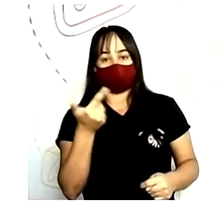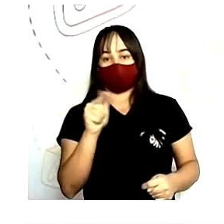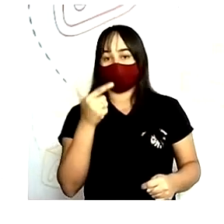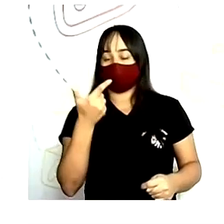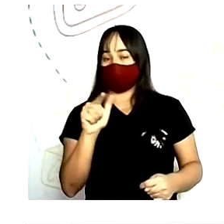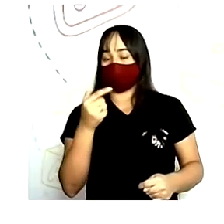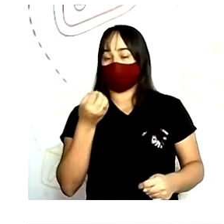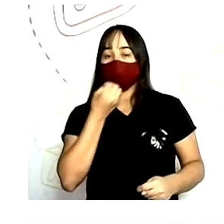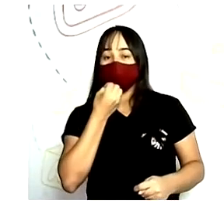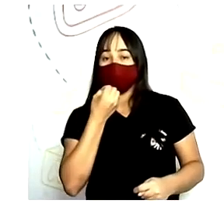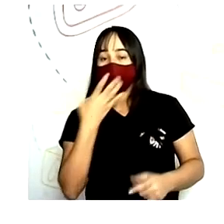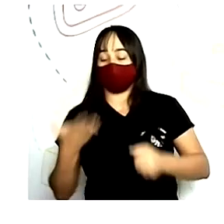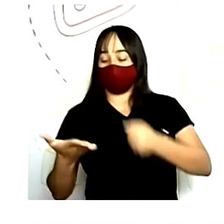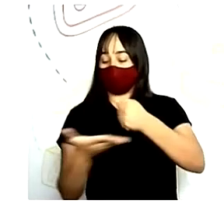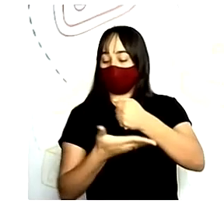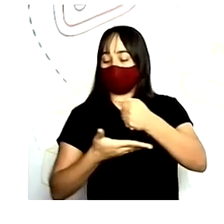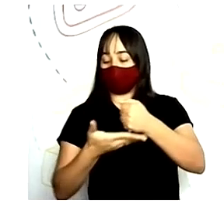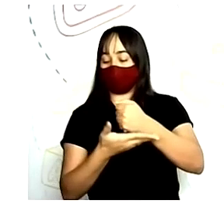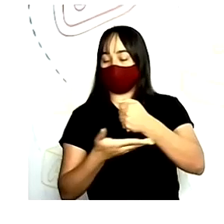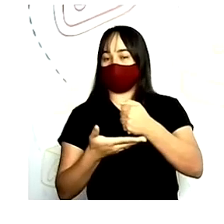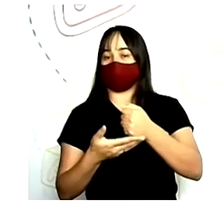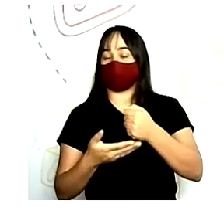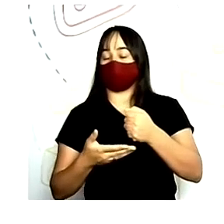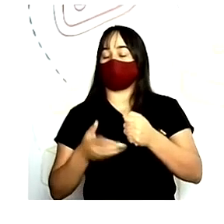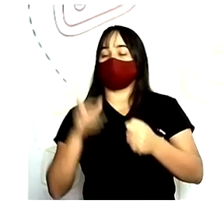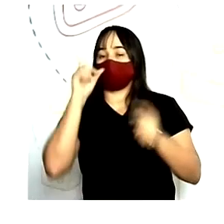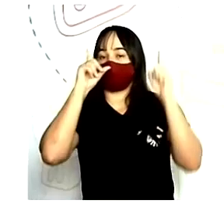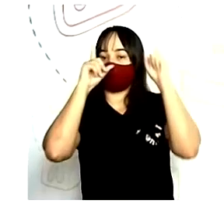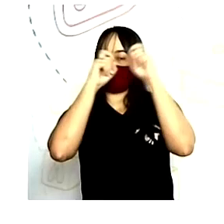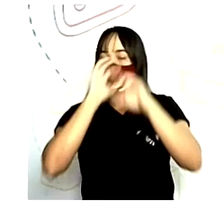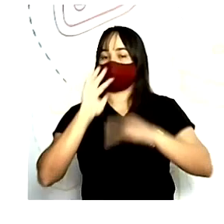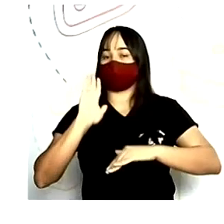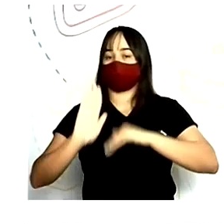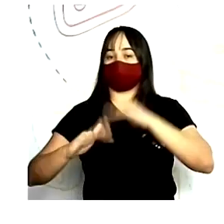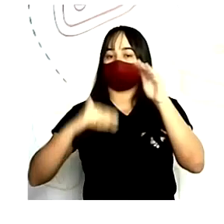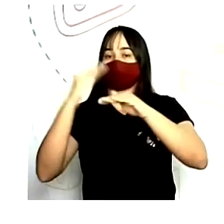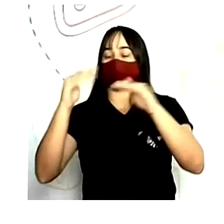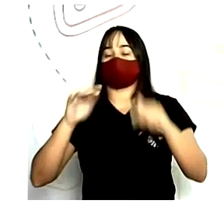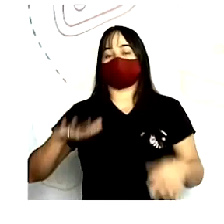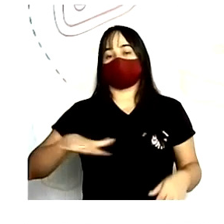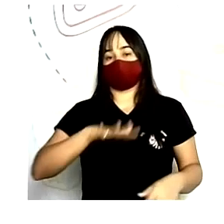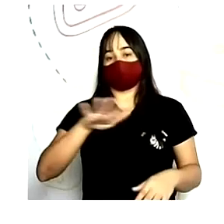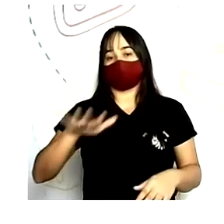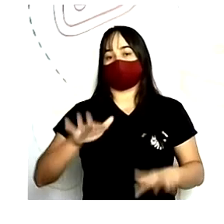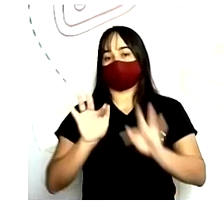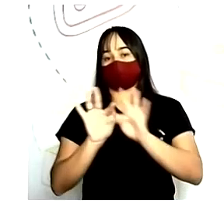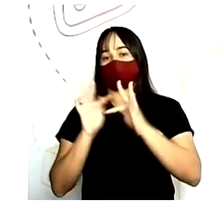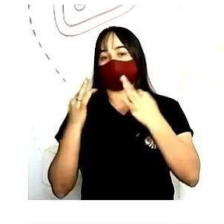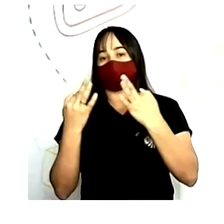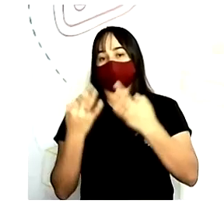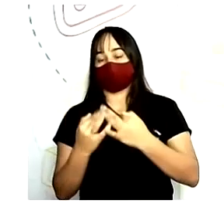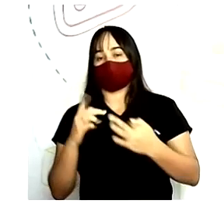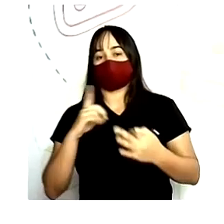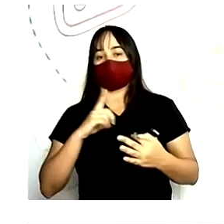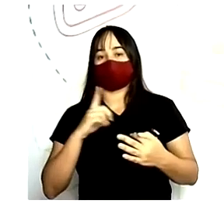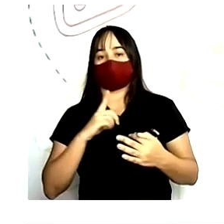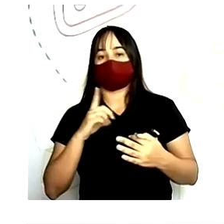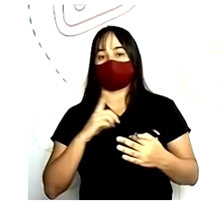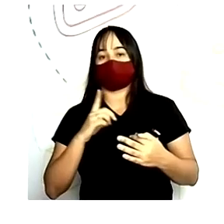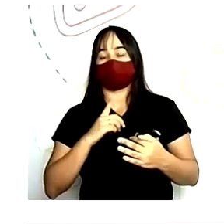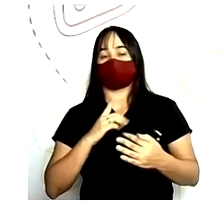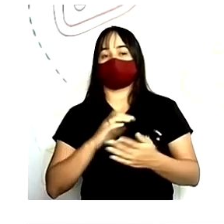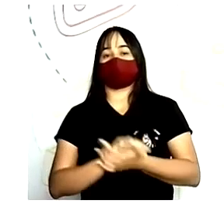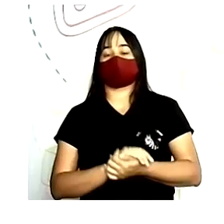ser difícil a gente desenvolver. Por quê? O ambiente familiar tem relação direta com o início da atividade